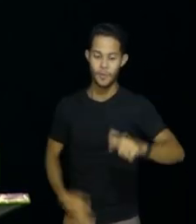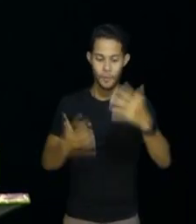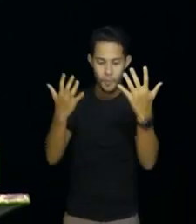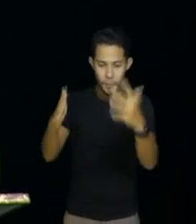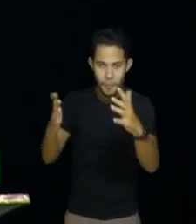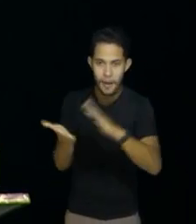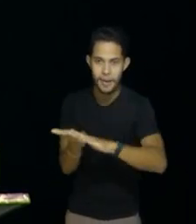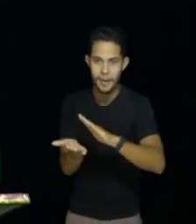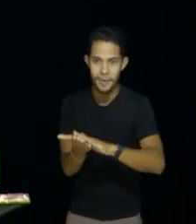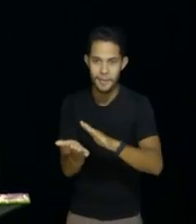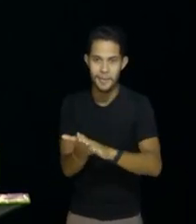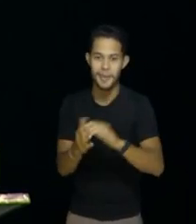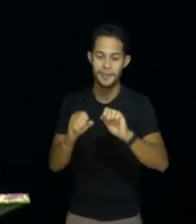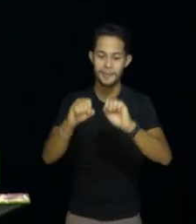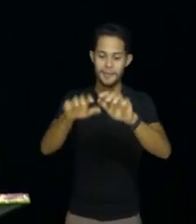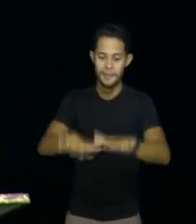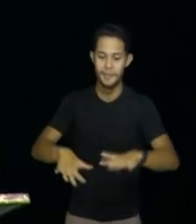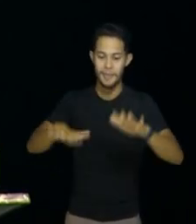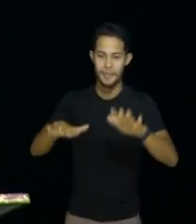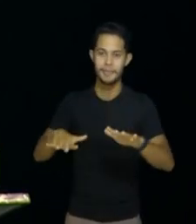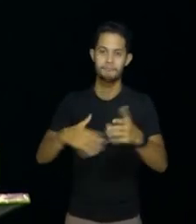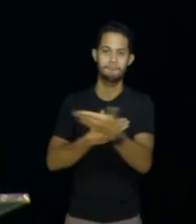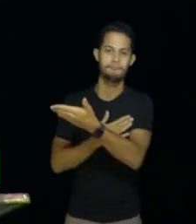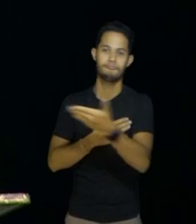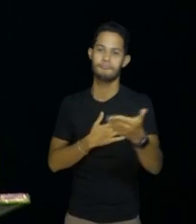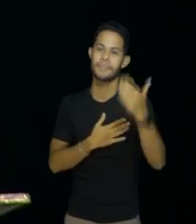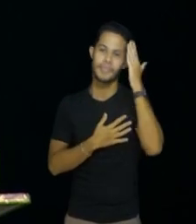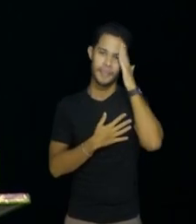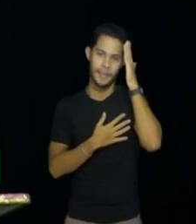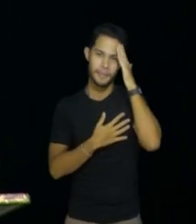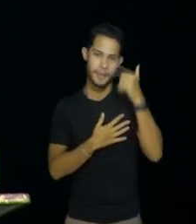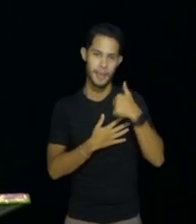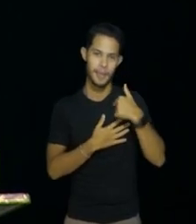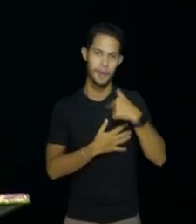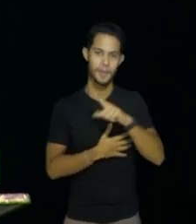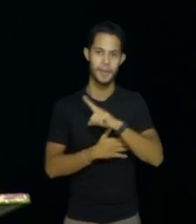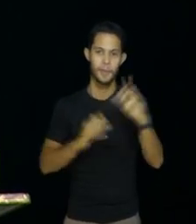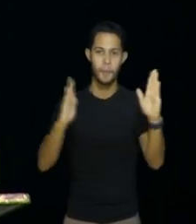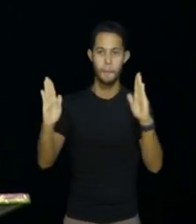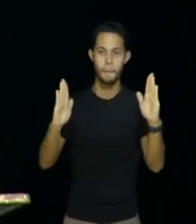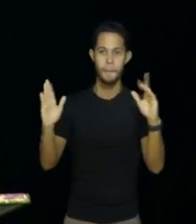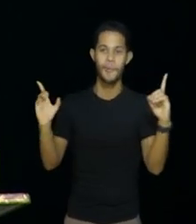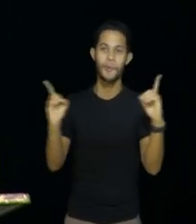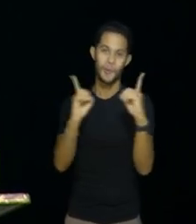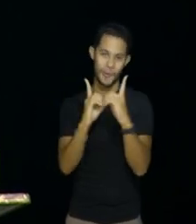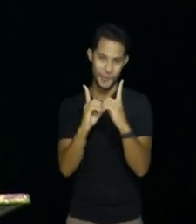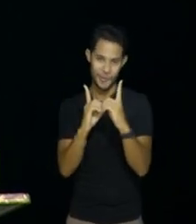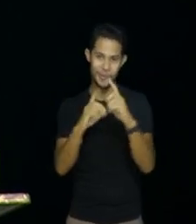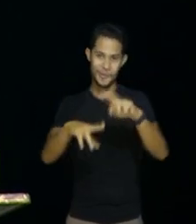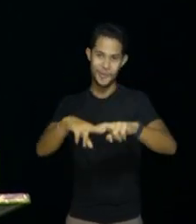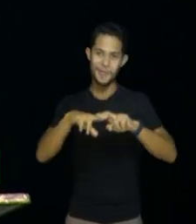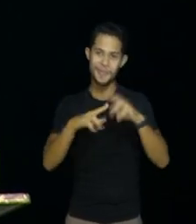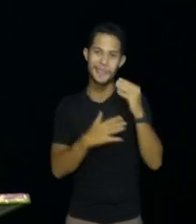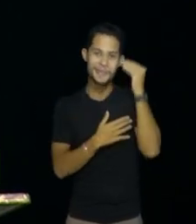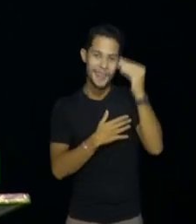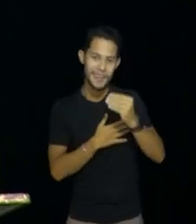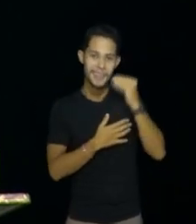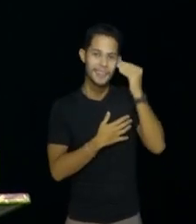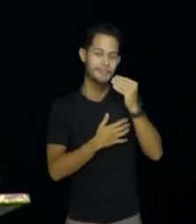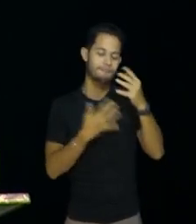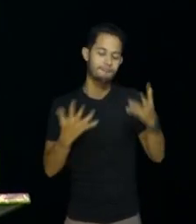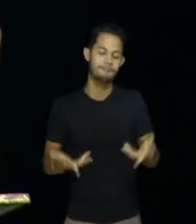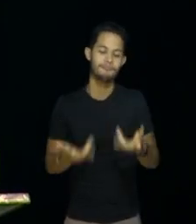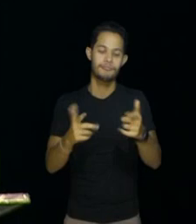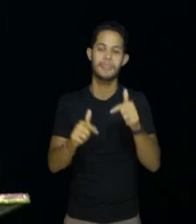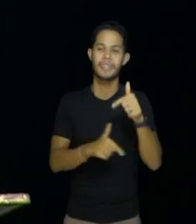sessão legislativa. Vocês todos sabem, né, que eu tenho um período curto aqui, então para mim foi uma experiência extraordinária estar aqui trabalhando com vocês,